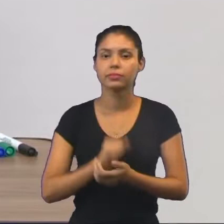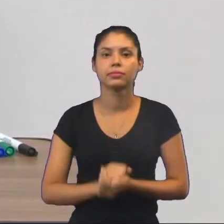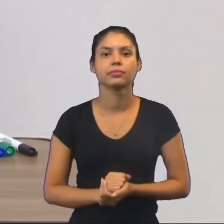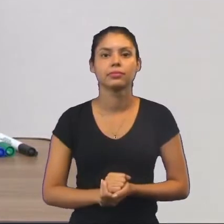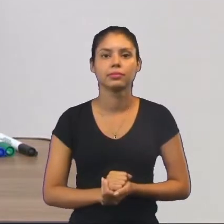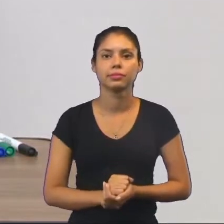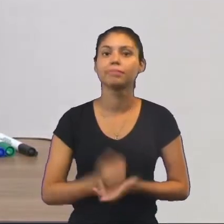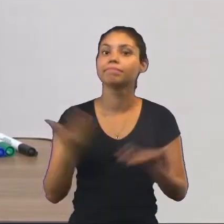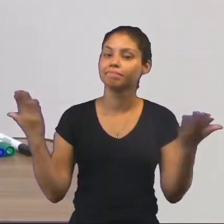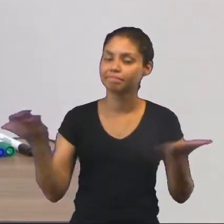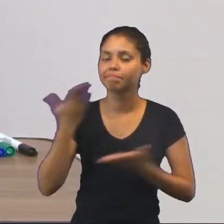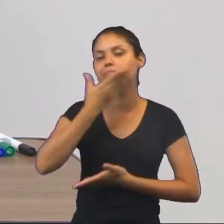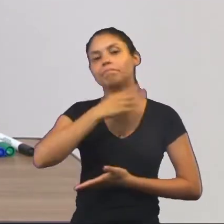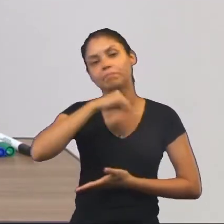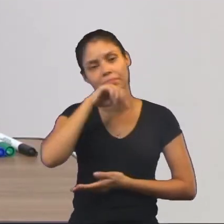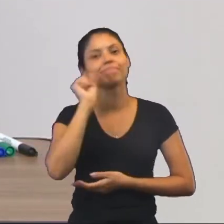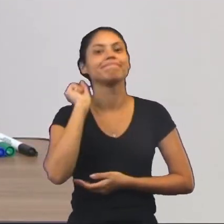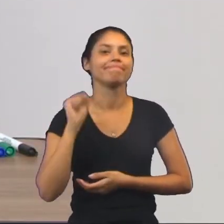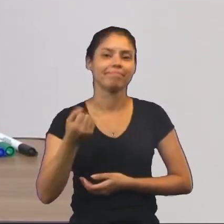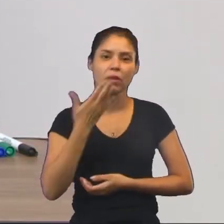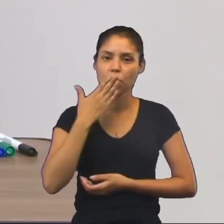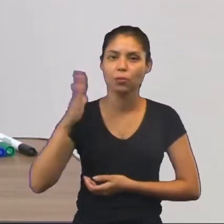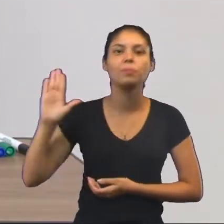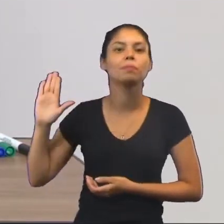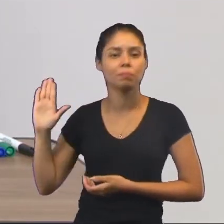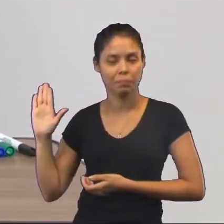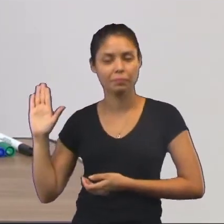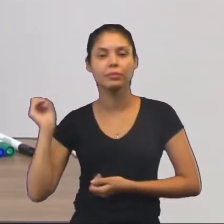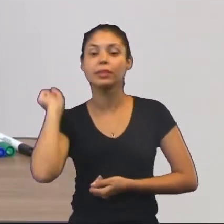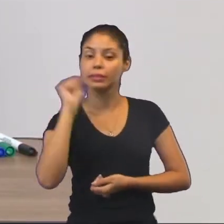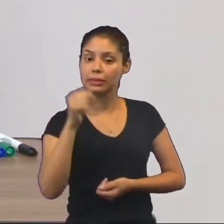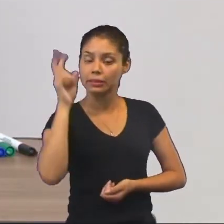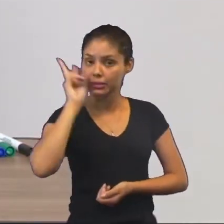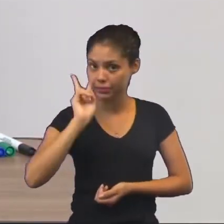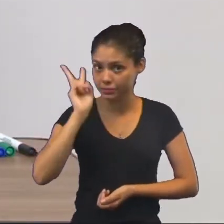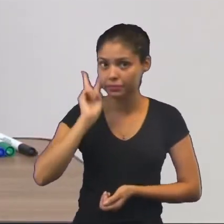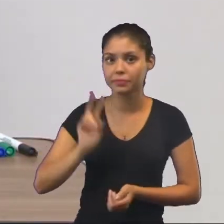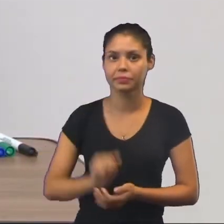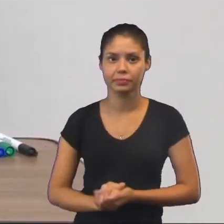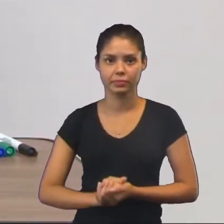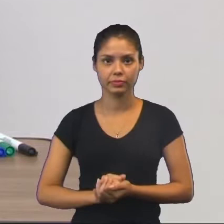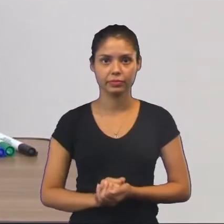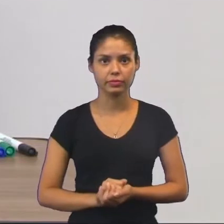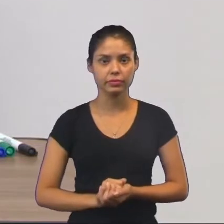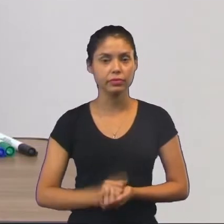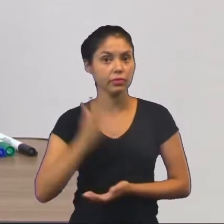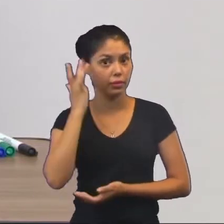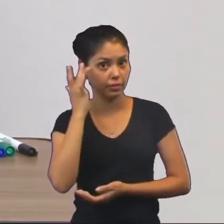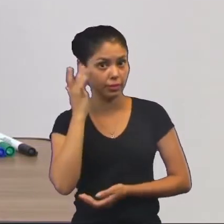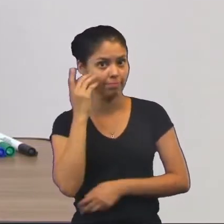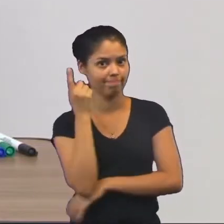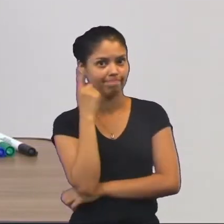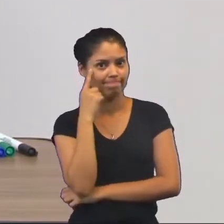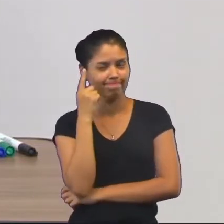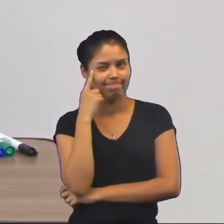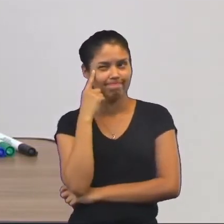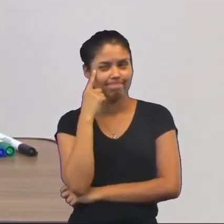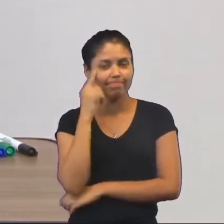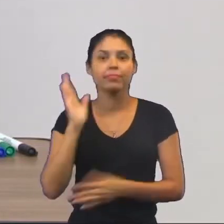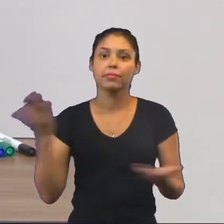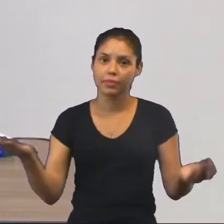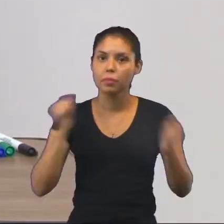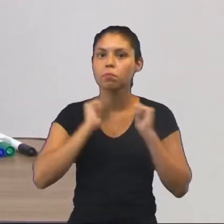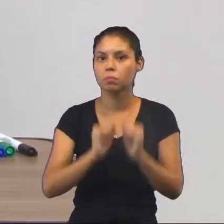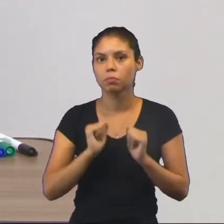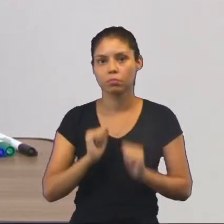aí o pai prontamente lembra-se da promessa feita e diz: sim, me lembro. E aí eu acho que o pai ficou esperançoso, né? Dizendo,